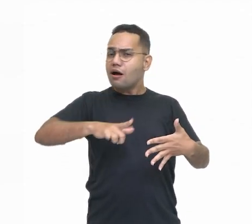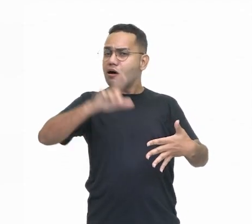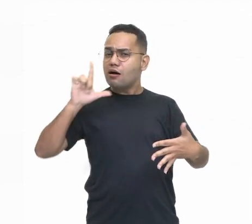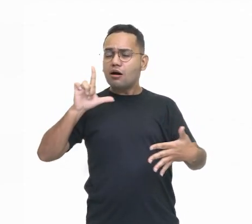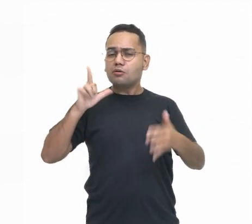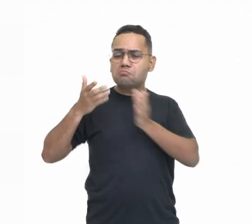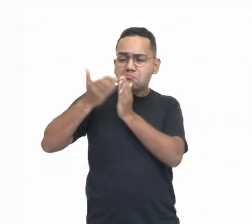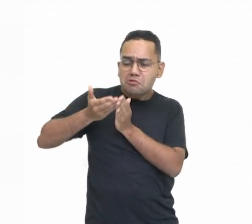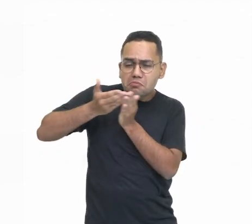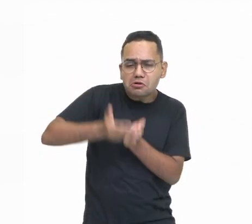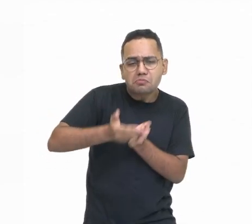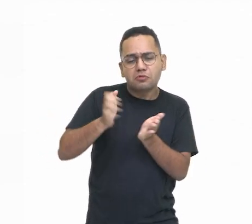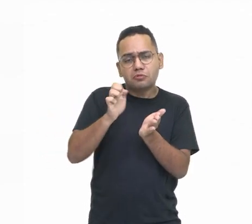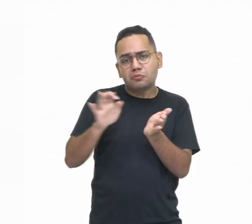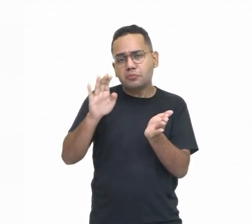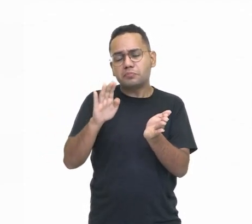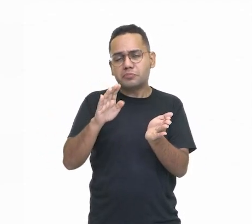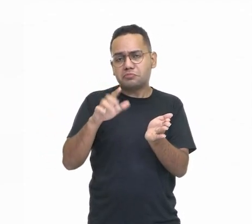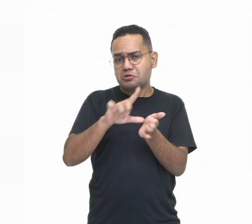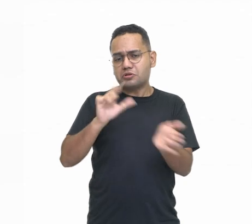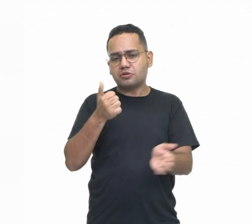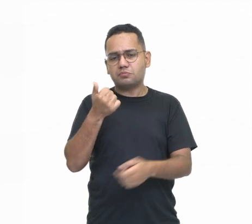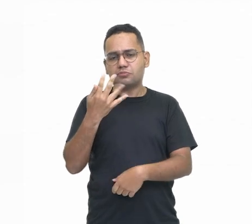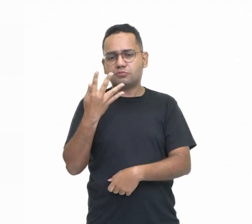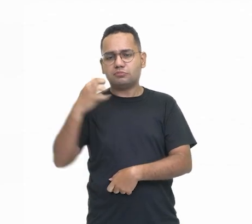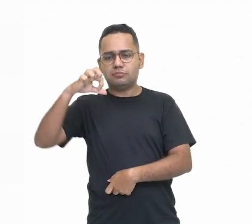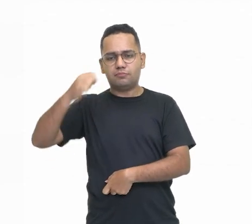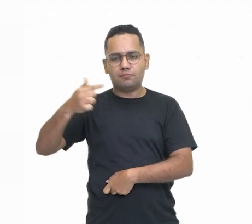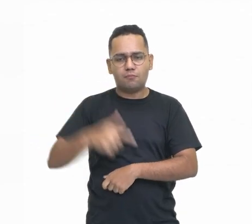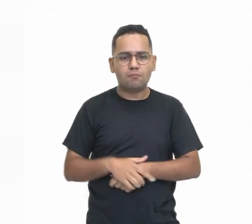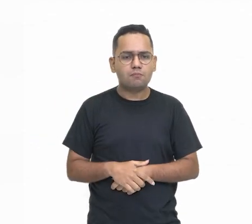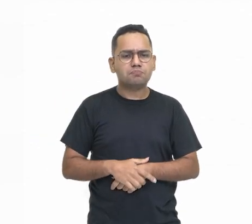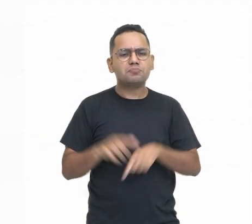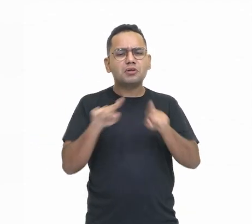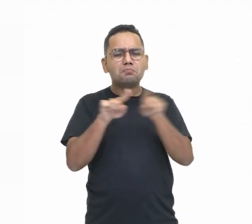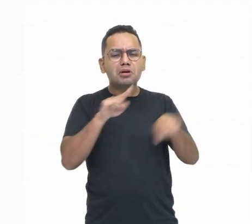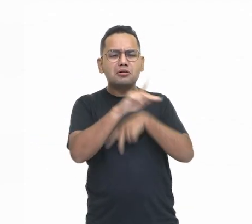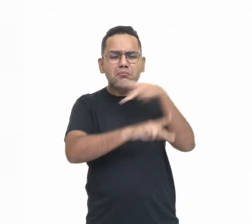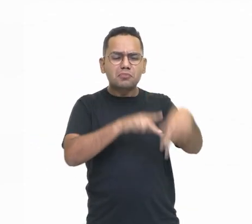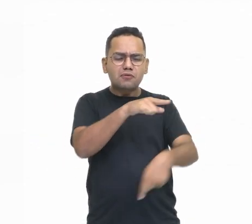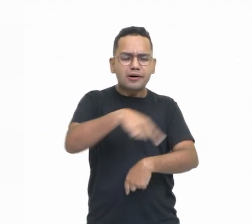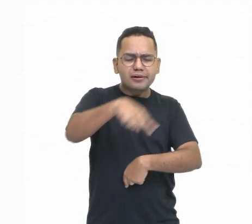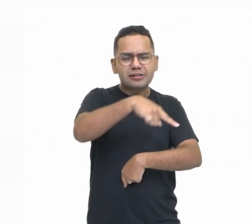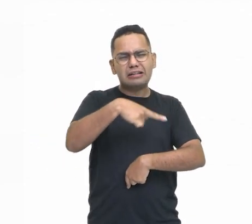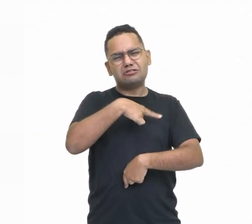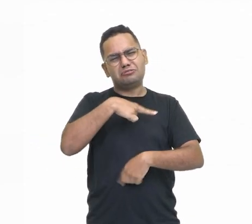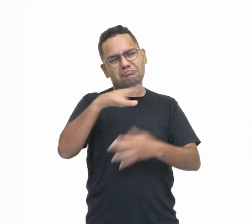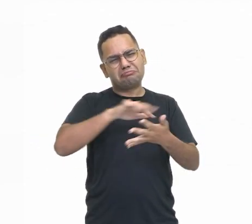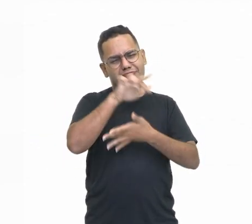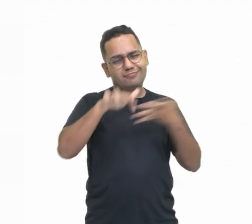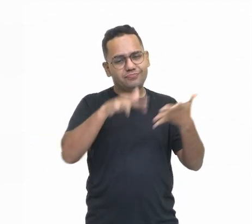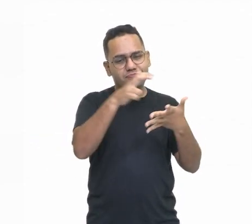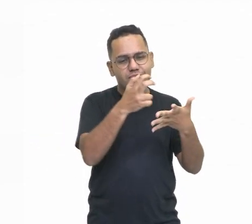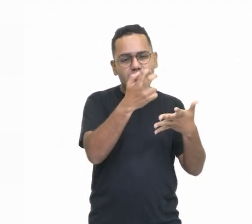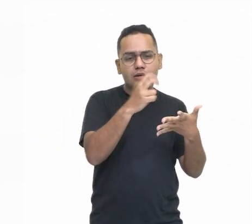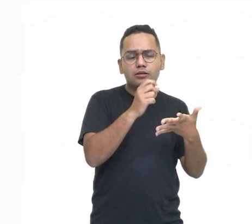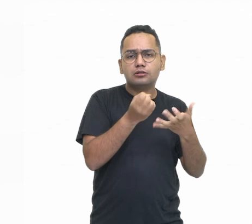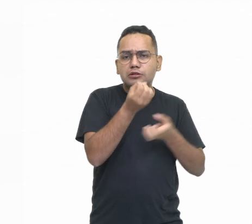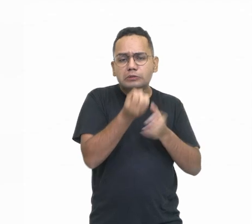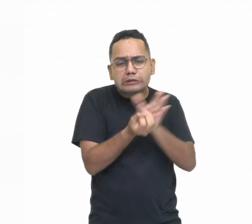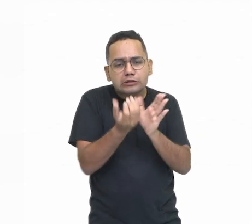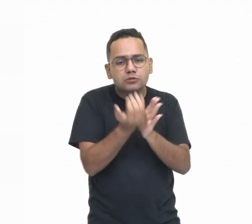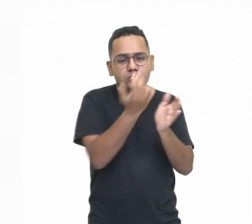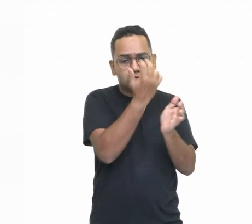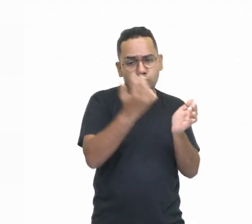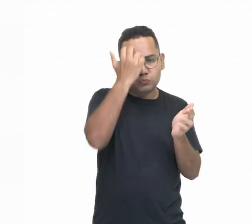1492. Eles desenvolveram uma rica diversidade de culturas e civilizações ao longo